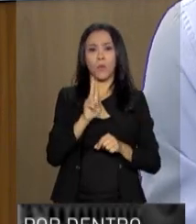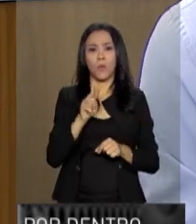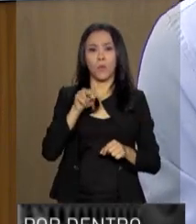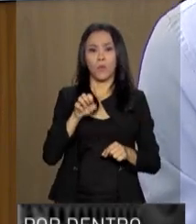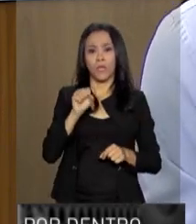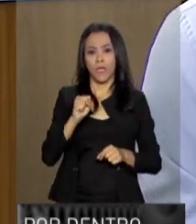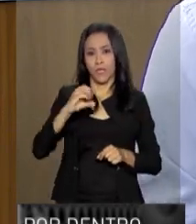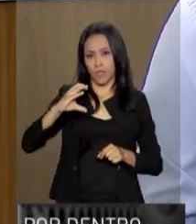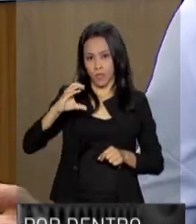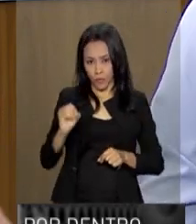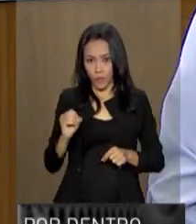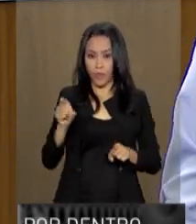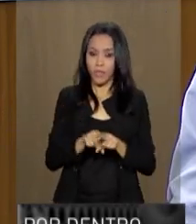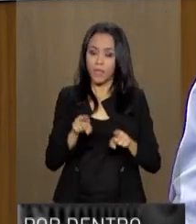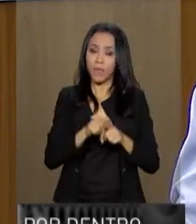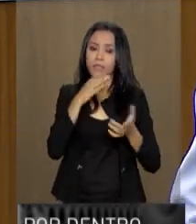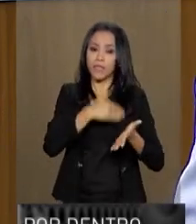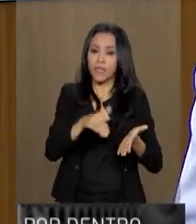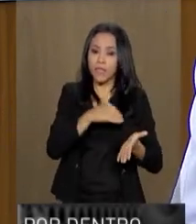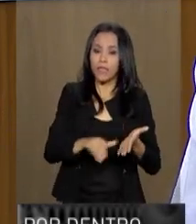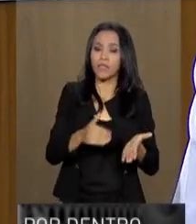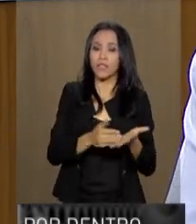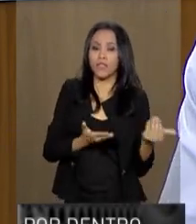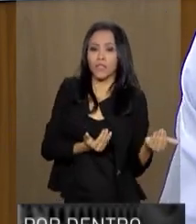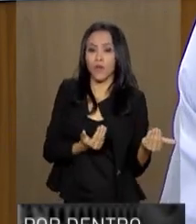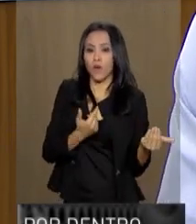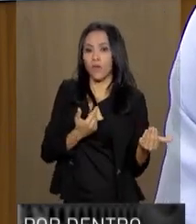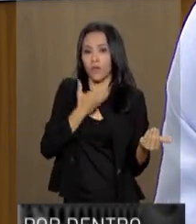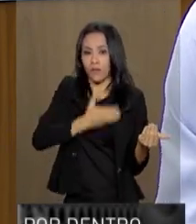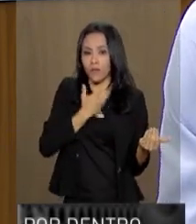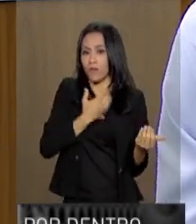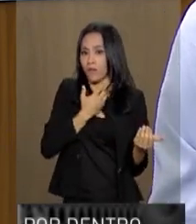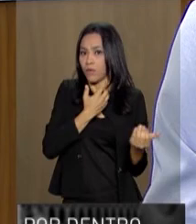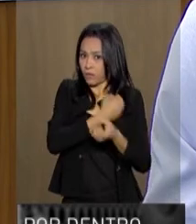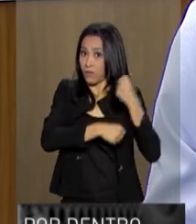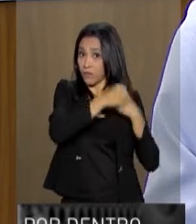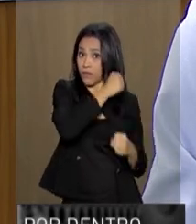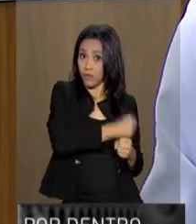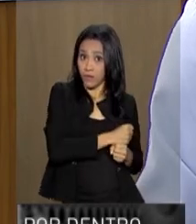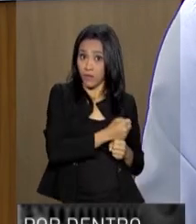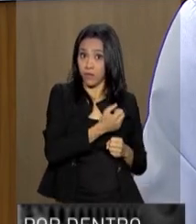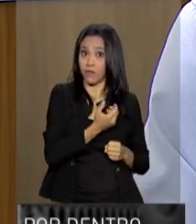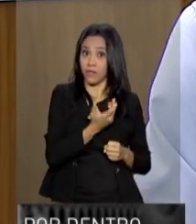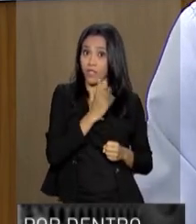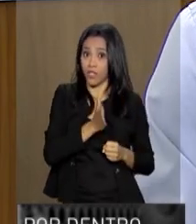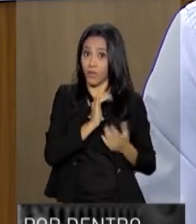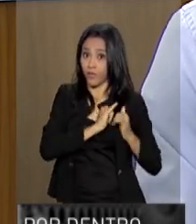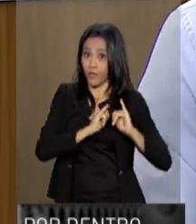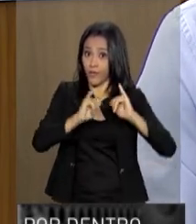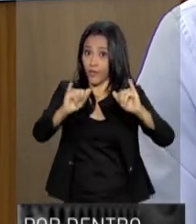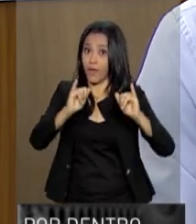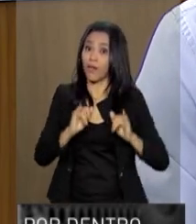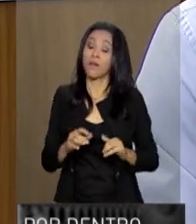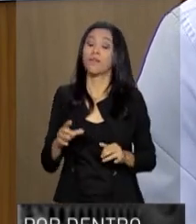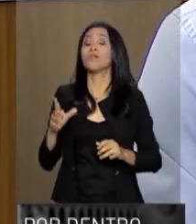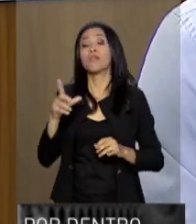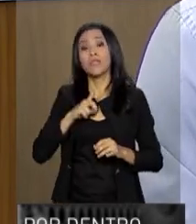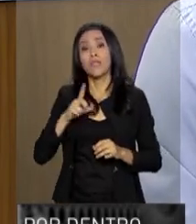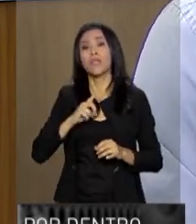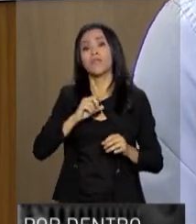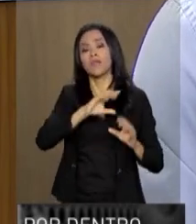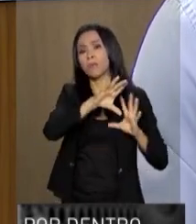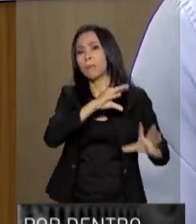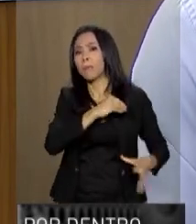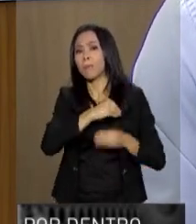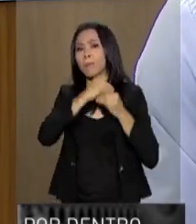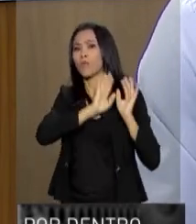secretaria nacional de juventude em dezembro do ano passado e que teve o trabalho técnico do fórum brasileiro de segurança pública